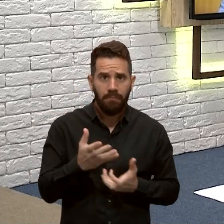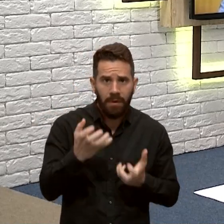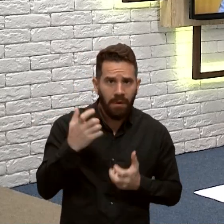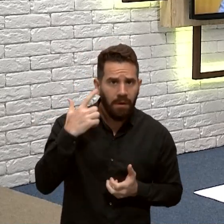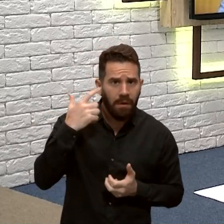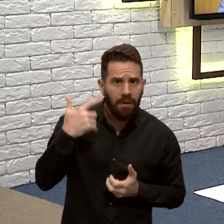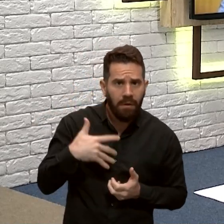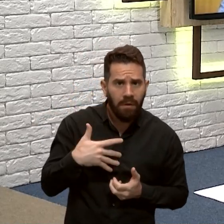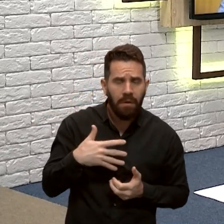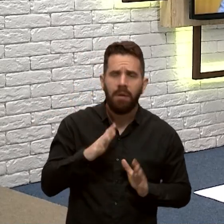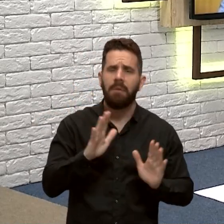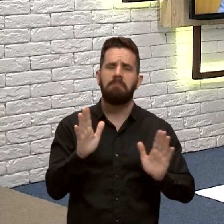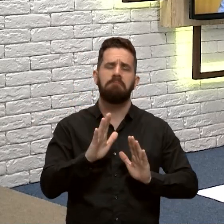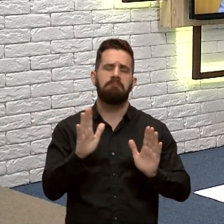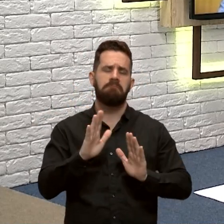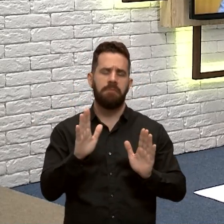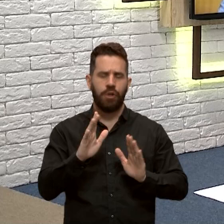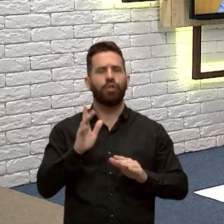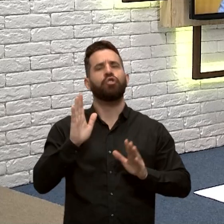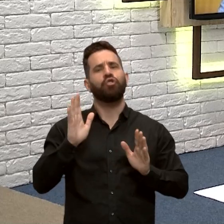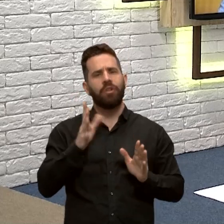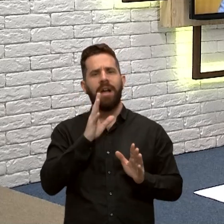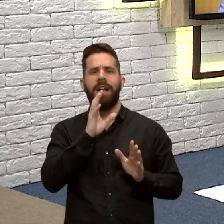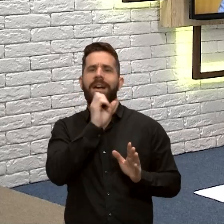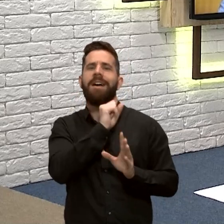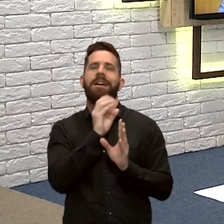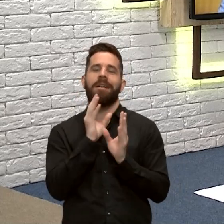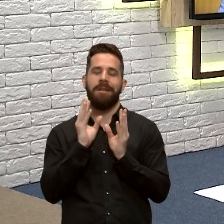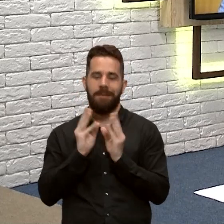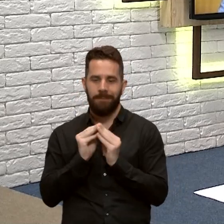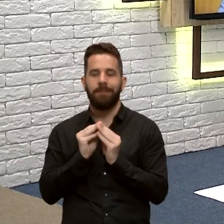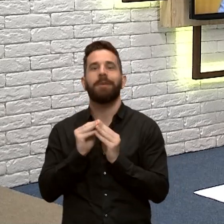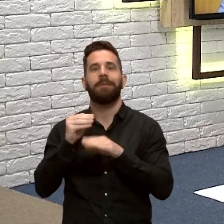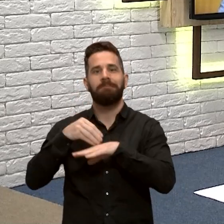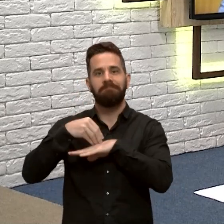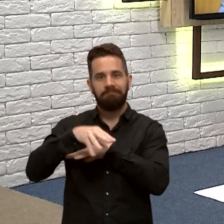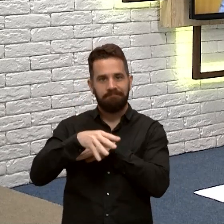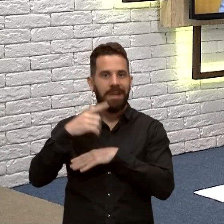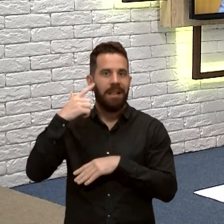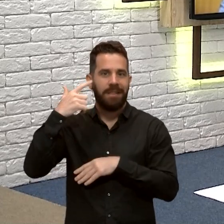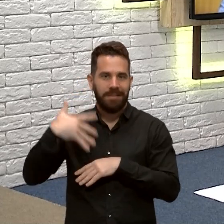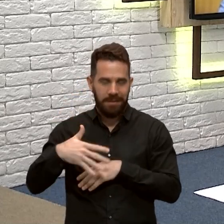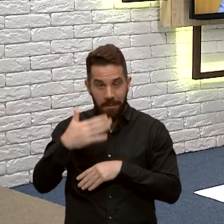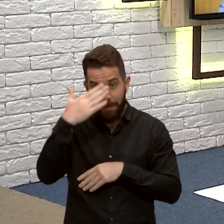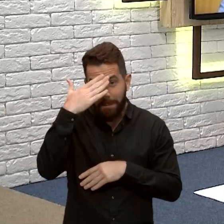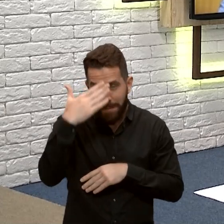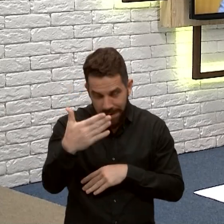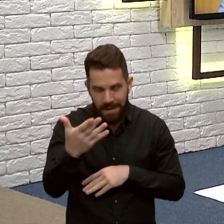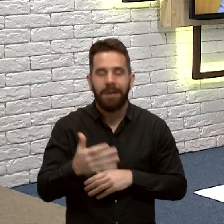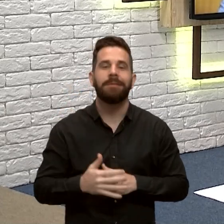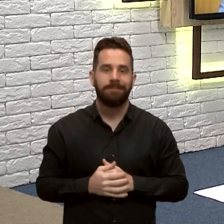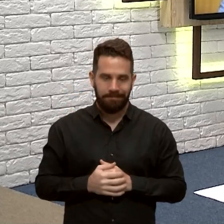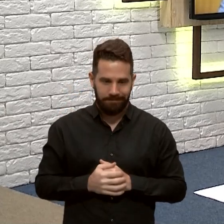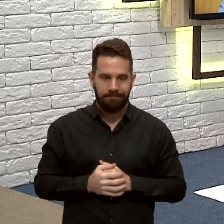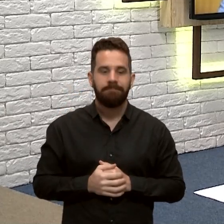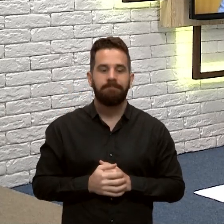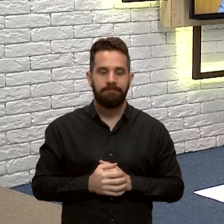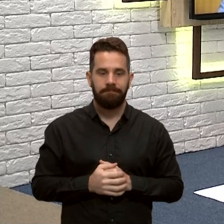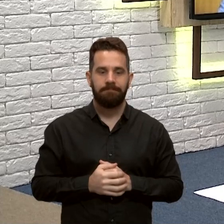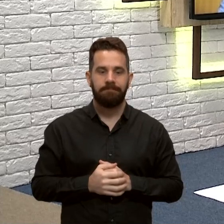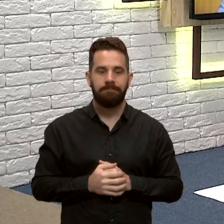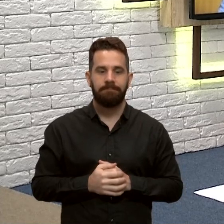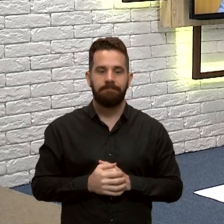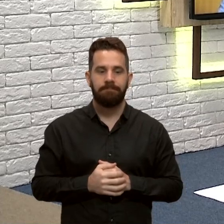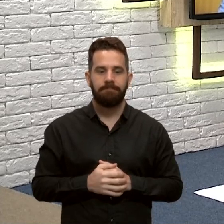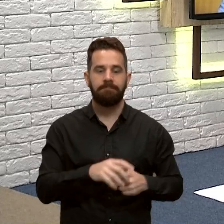descrição? Pode deixar, professora Vilma, porque eu fiz uma rápida descrição que a senhora já tinha enviado para a gente, mas obrigada, viu? Bom, vou